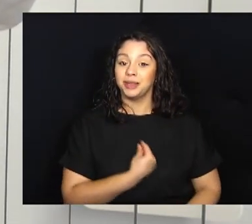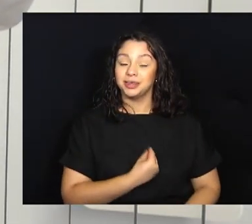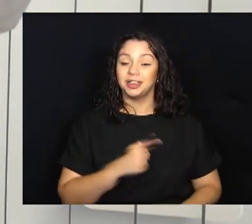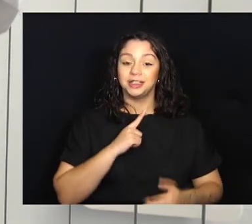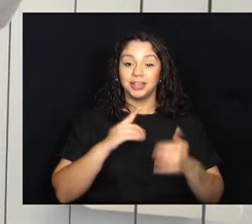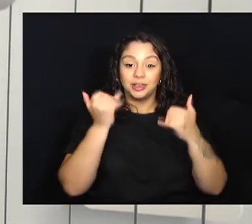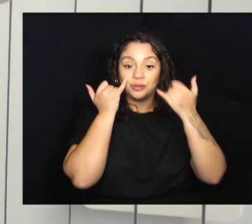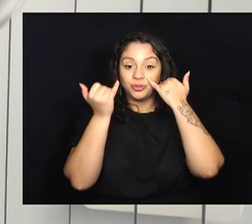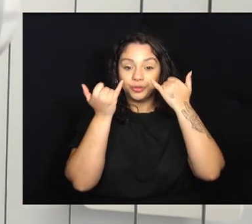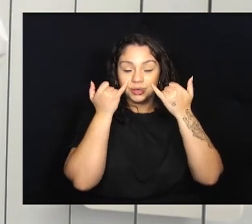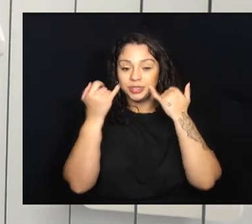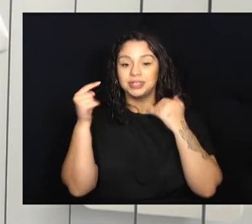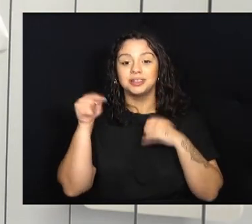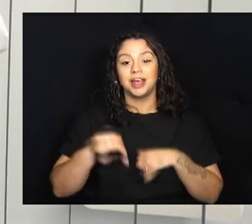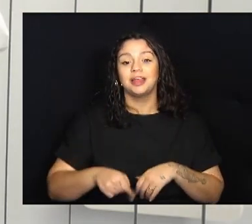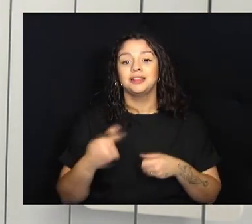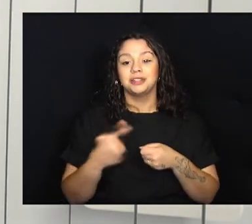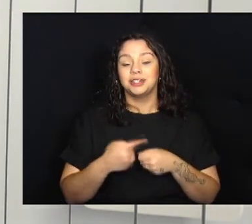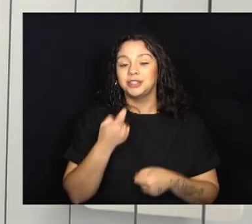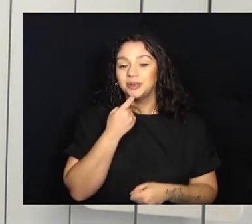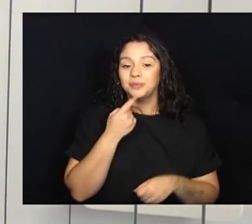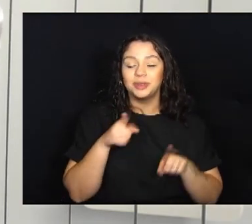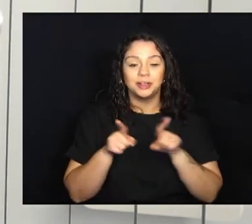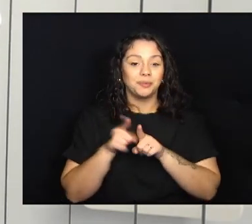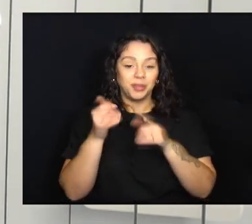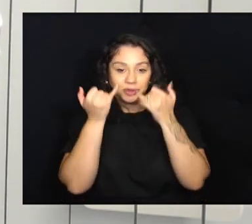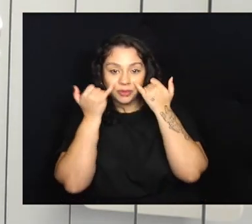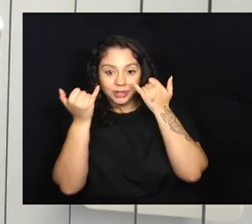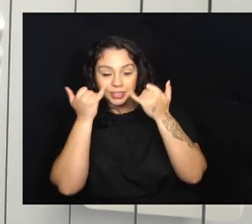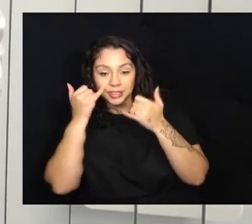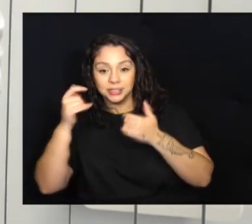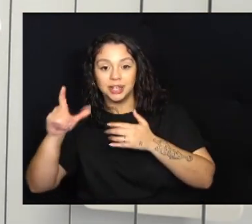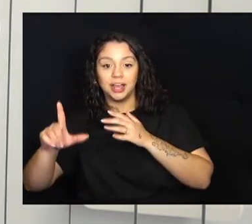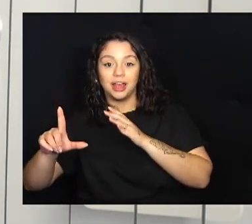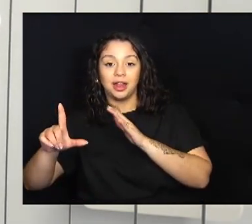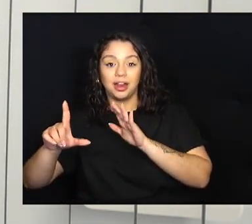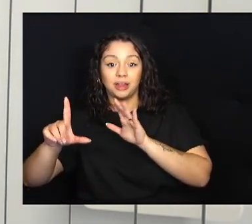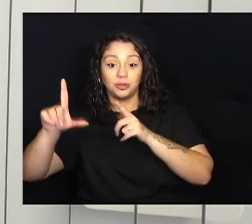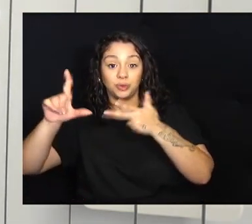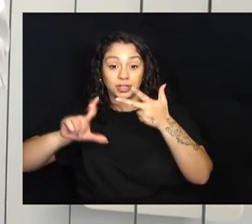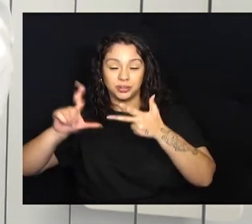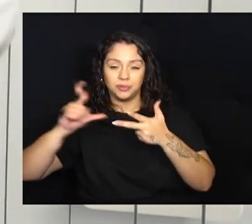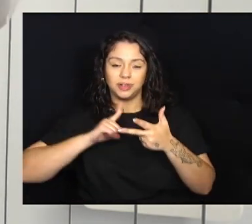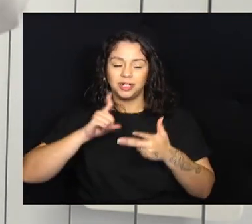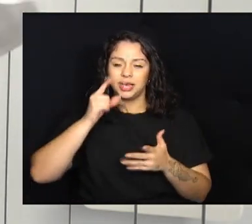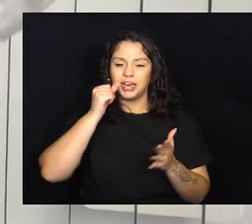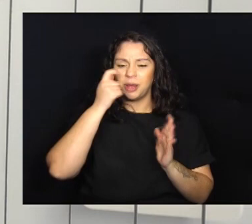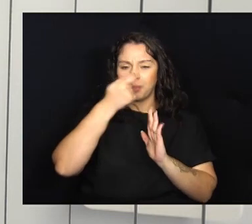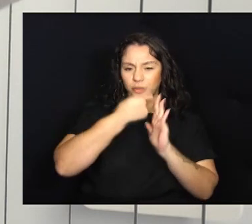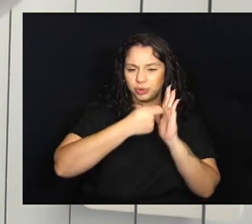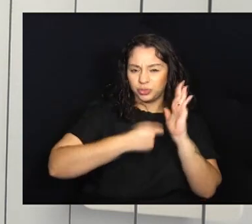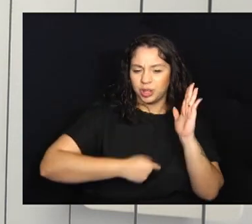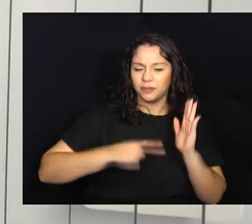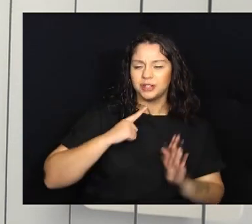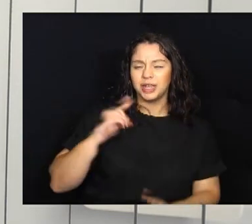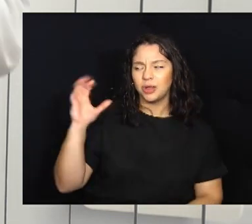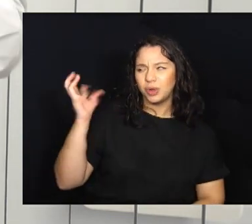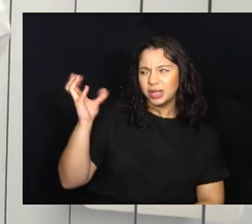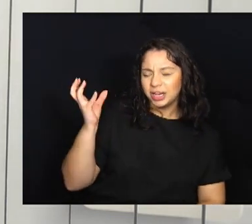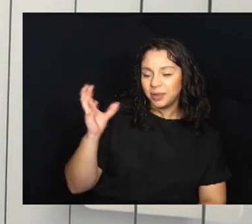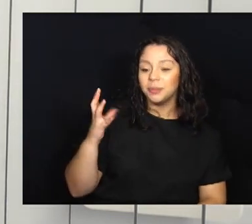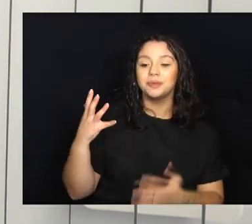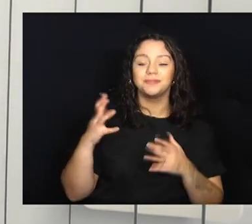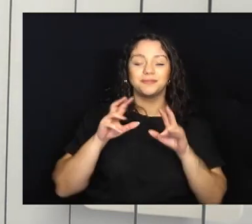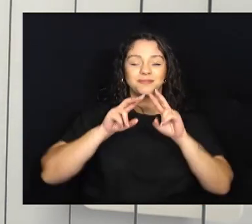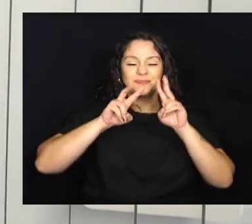da Metrópole de Campinas, tem as notícias do Legislativo. Hoje tem Na Ponta do Lápis, tem previsão do tempo, tem muitos assuntos. Não saia